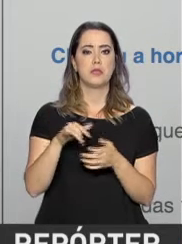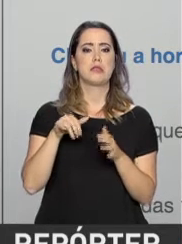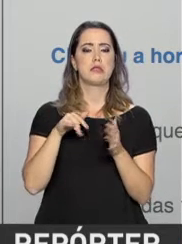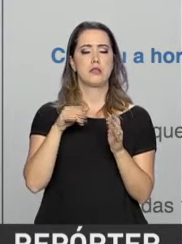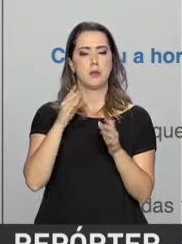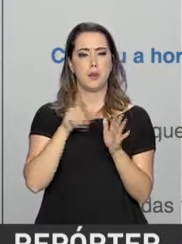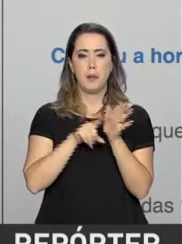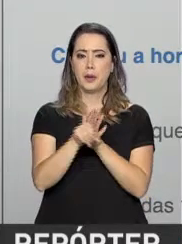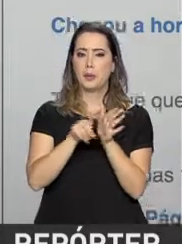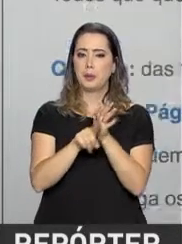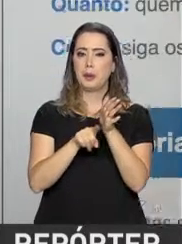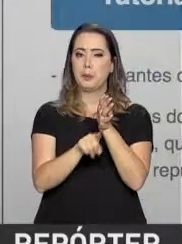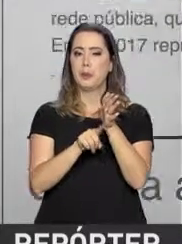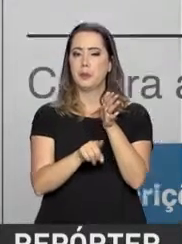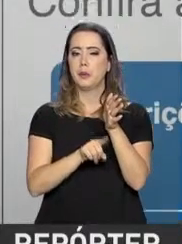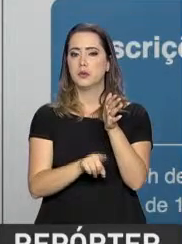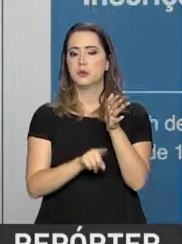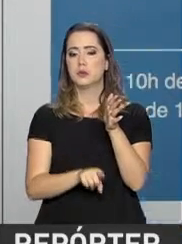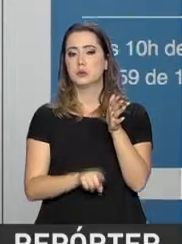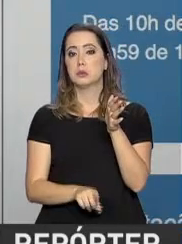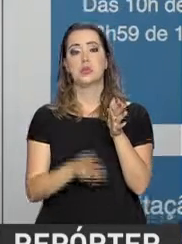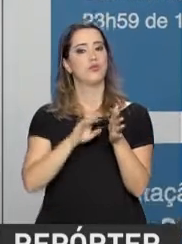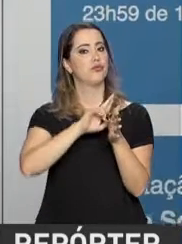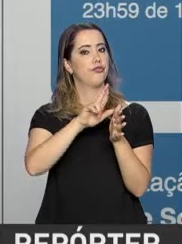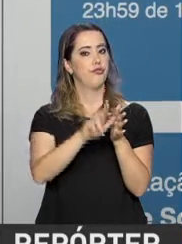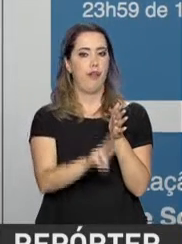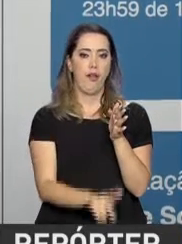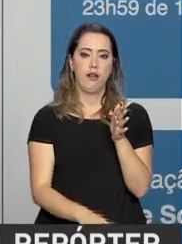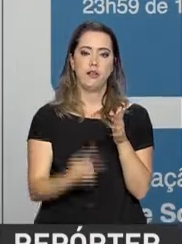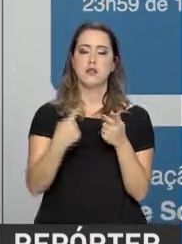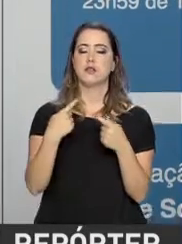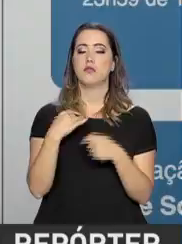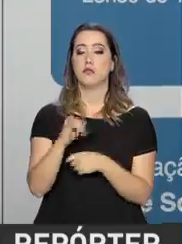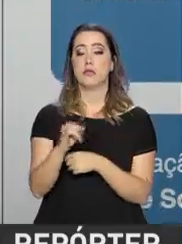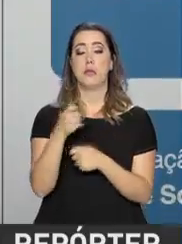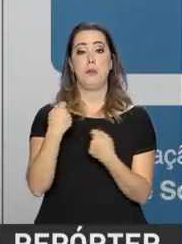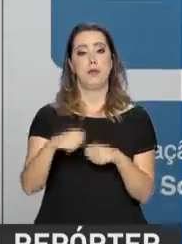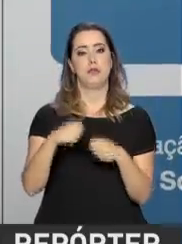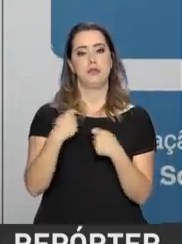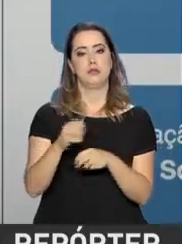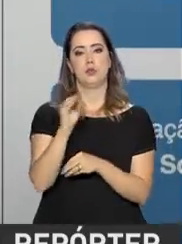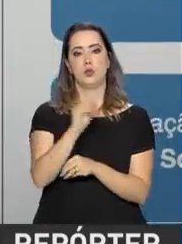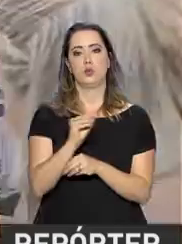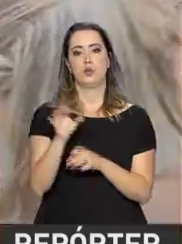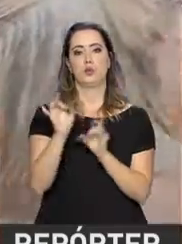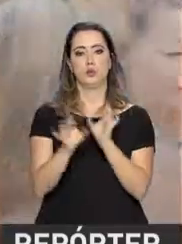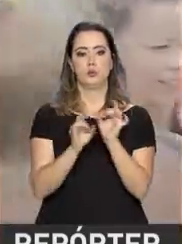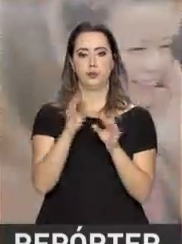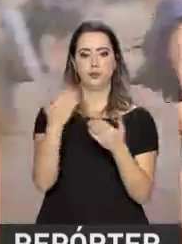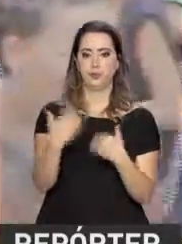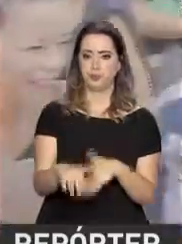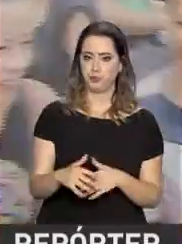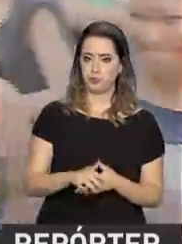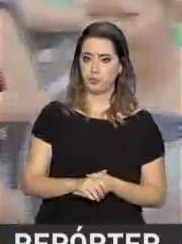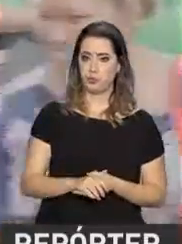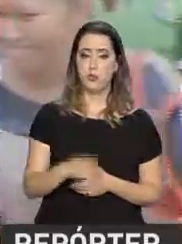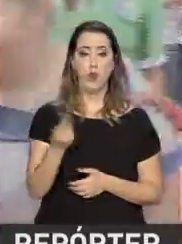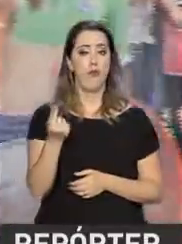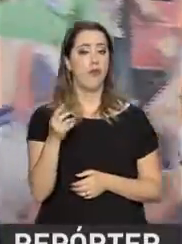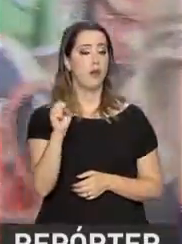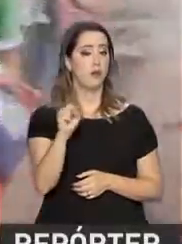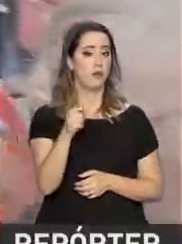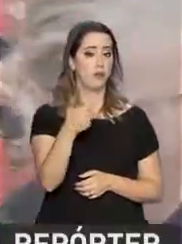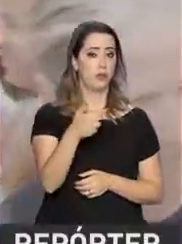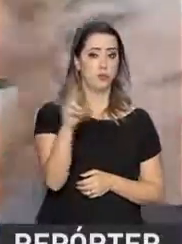o questionário com informações socioeconômicas informar a necessidade de atendimento especializado a taxa é de 82